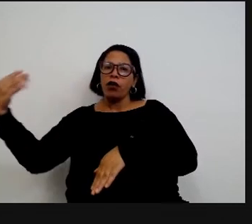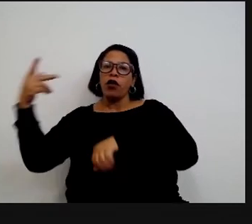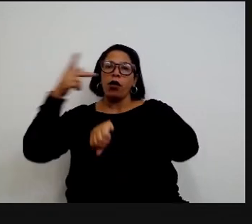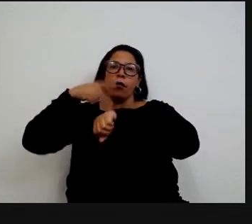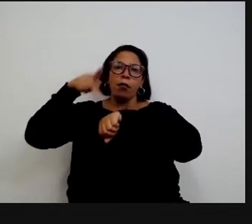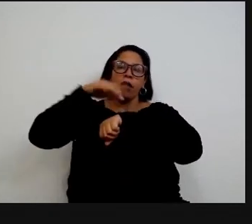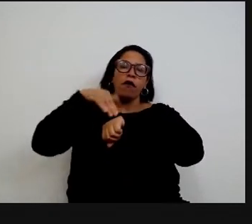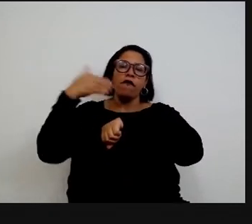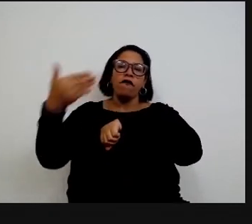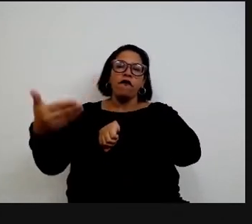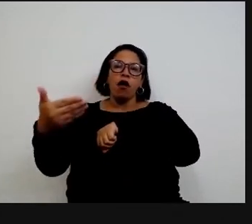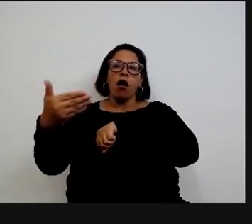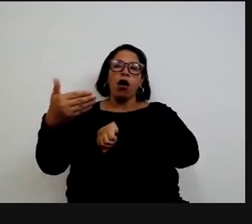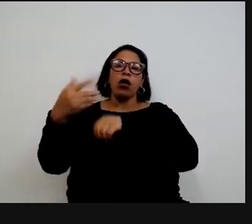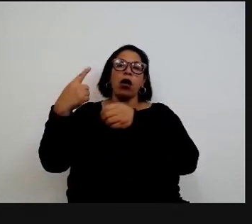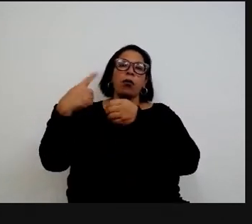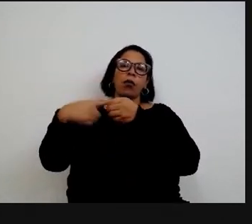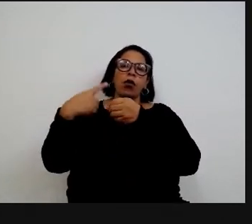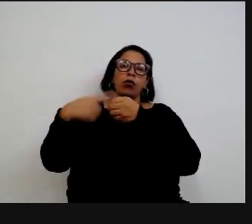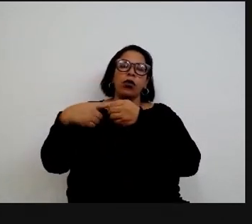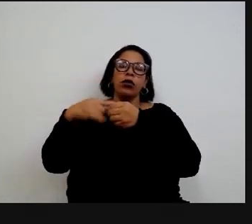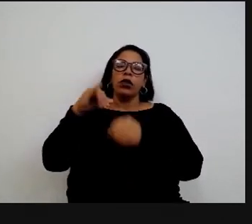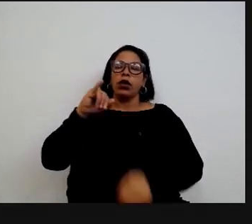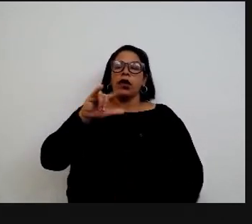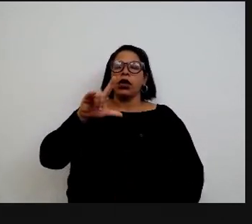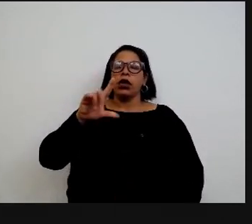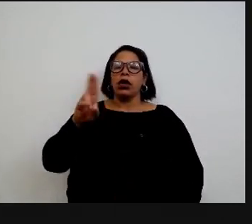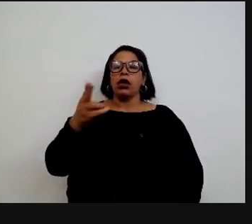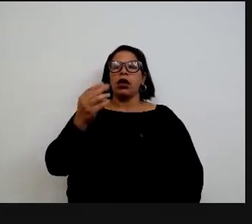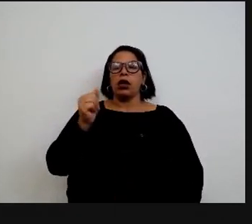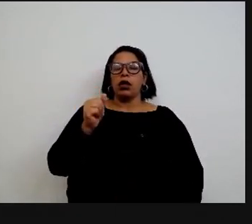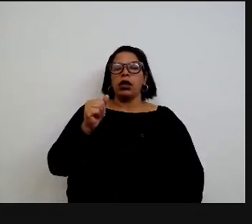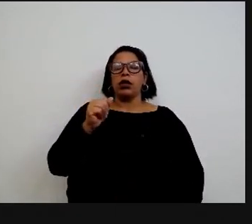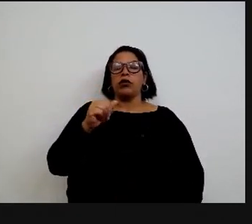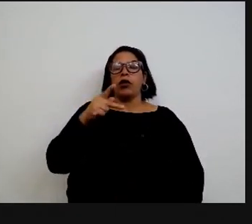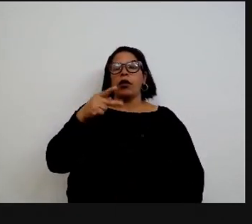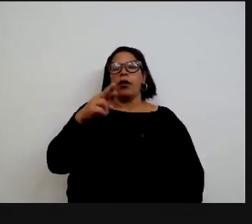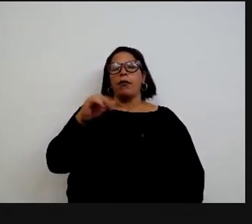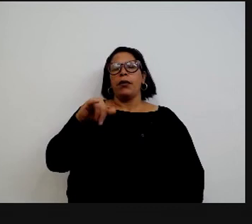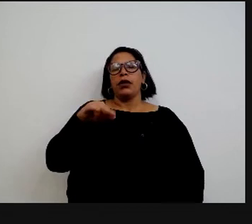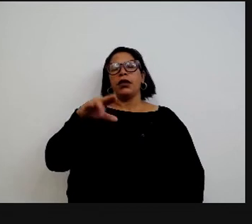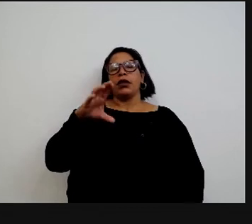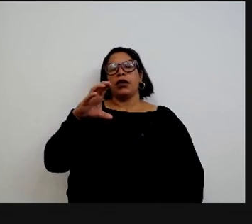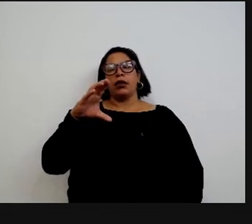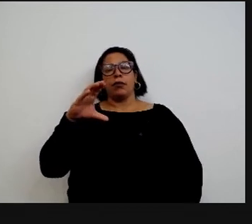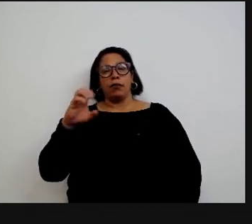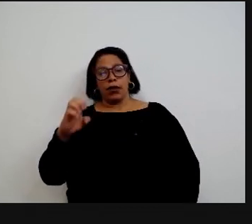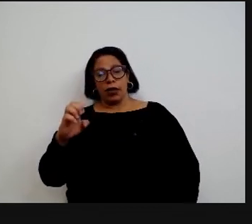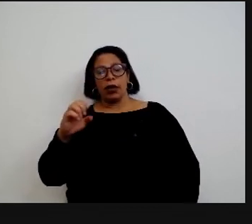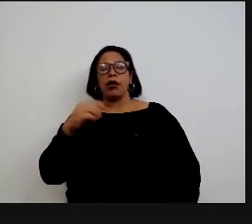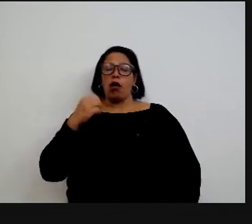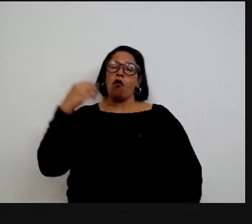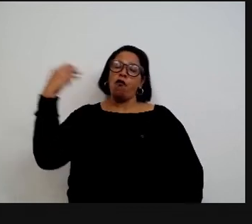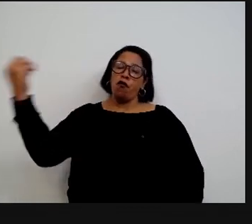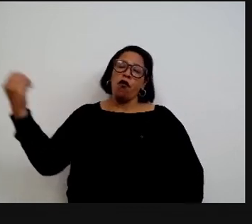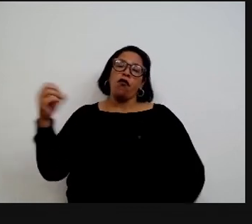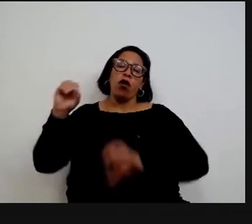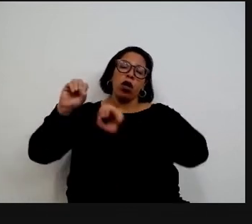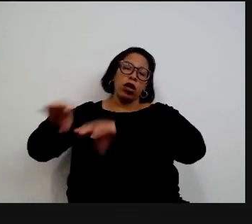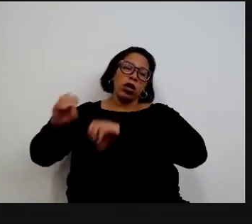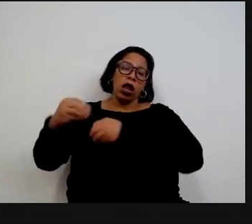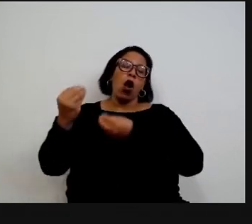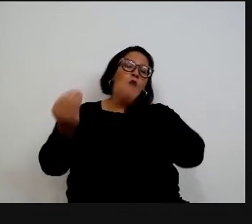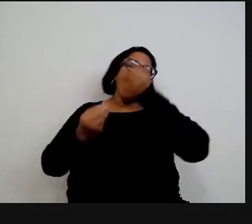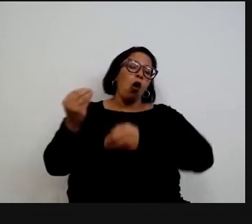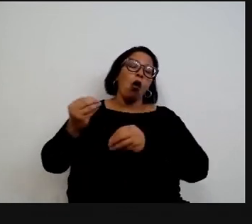uma capacitação para os servidores municipais da ilha de Príncipe, né? Como que o tempo todo,